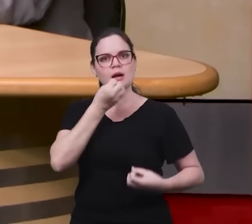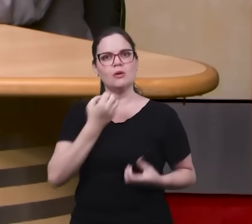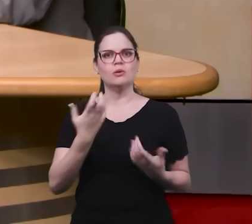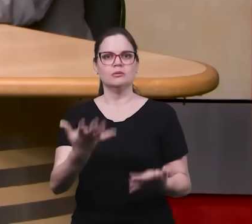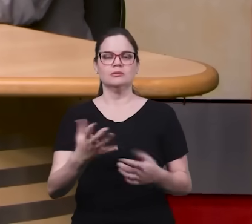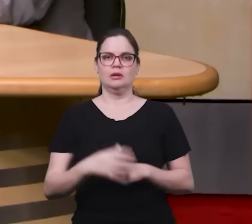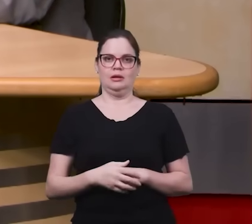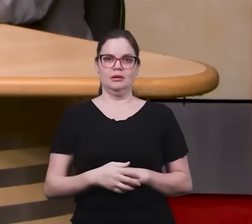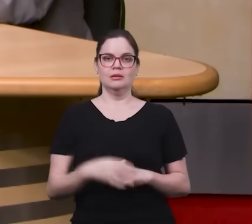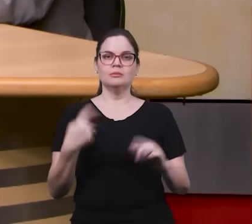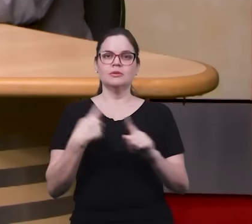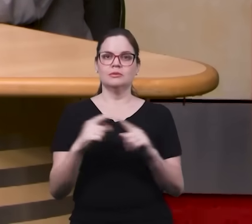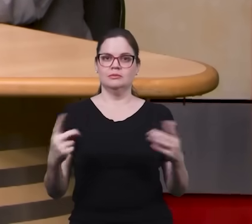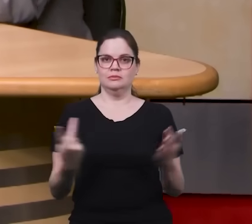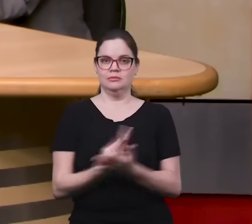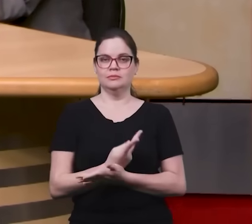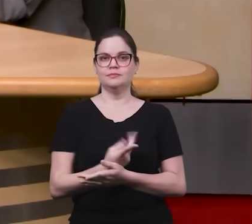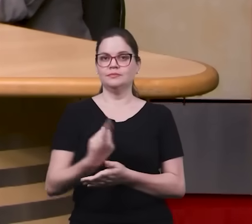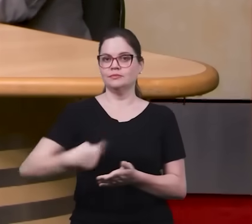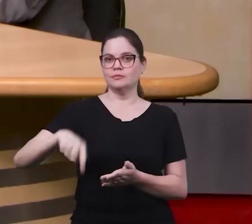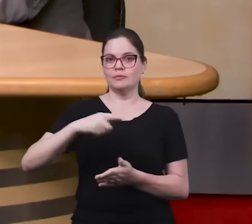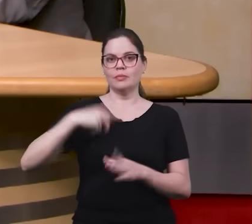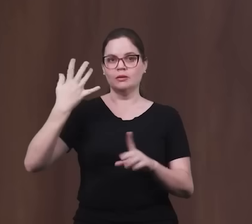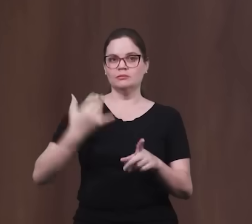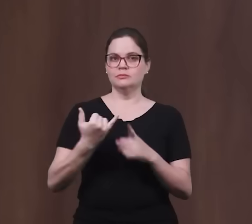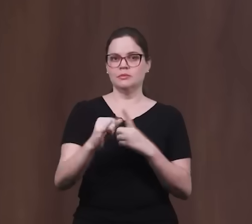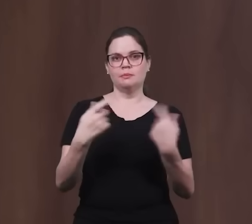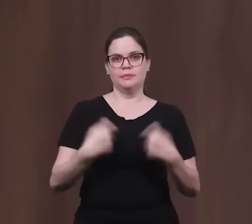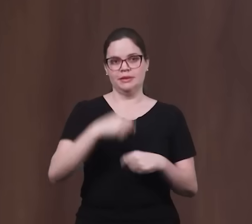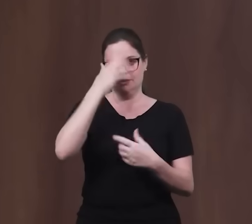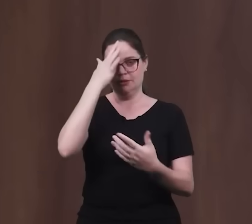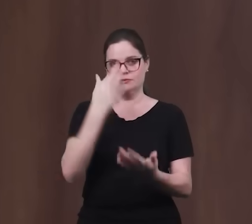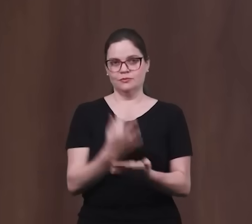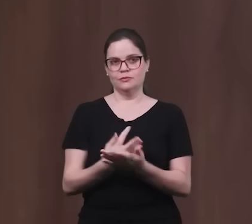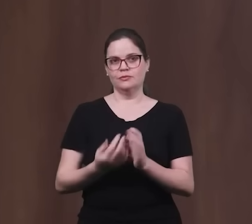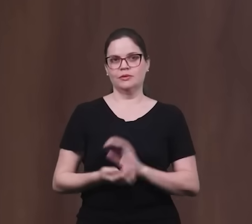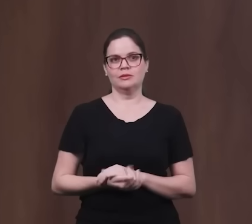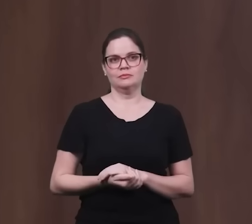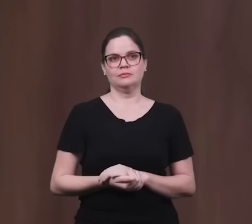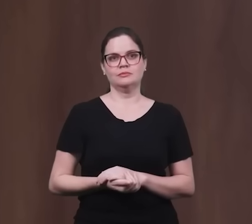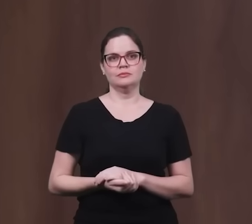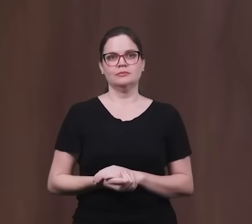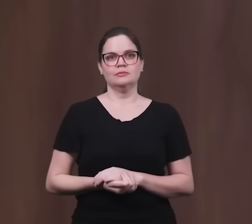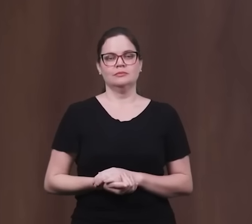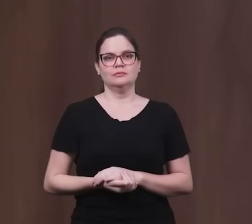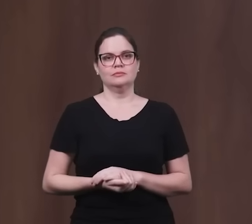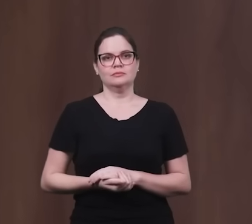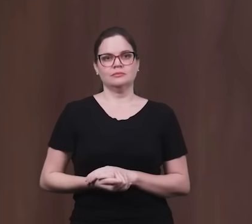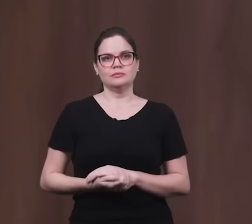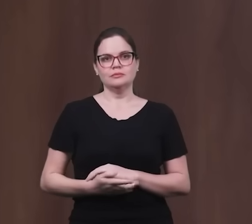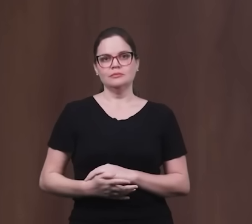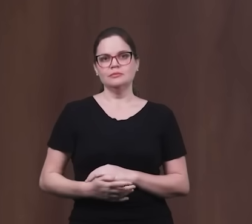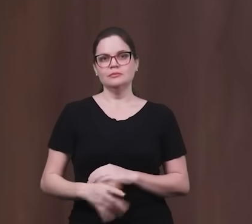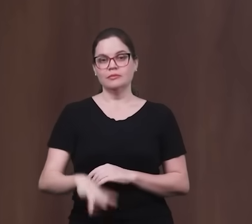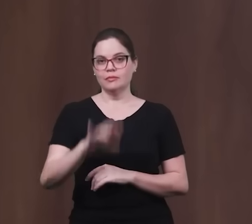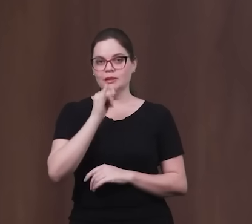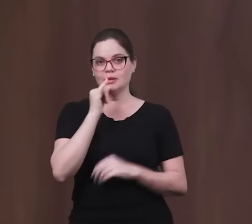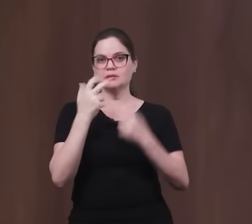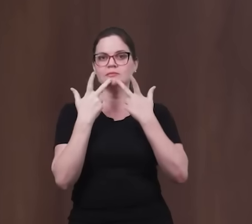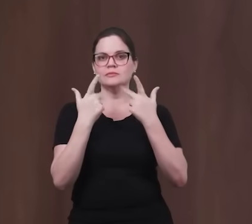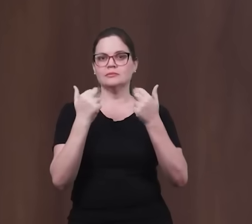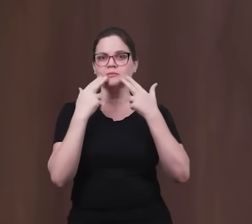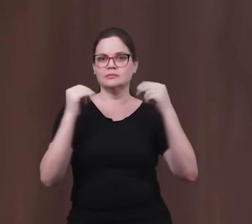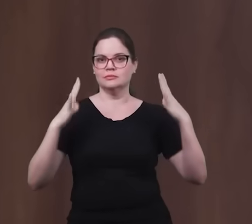é a segunda medida da fé. Então, para profetizar, então, você quer mais o dom de interpretação